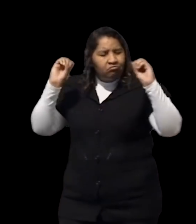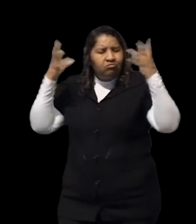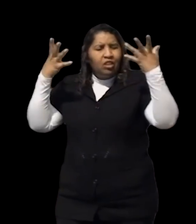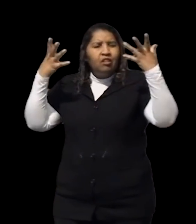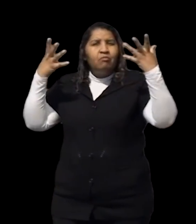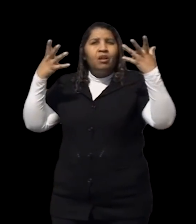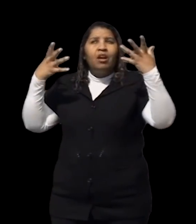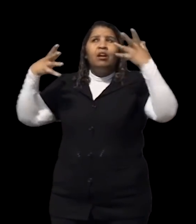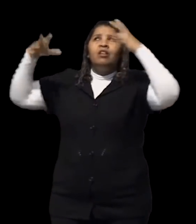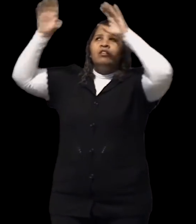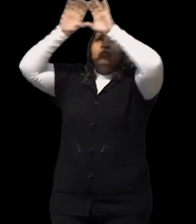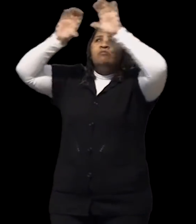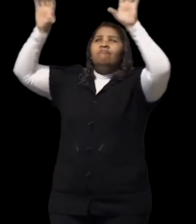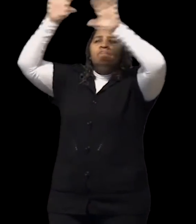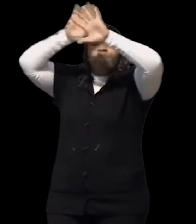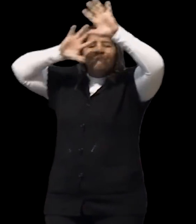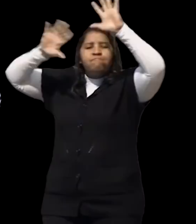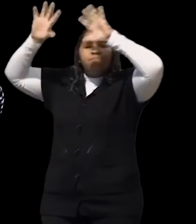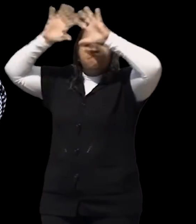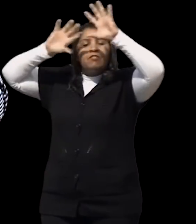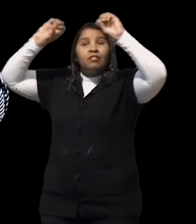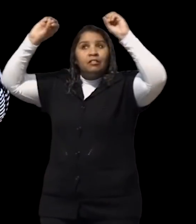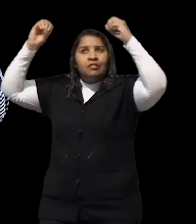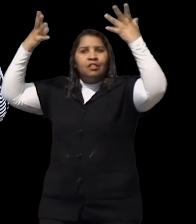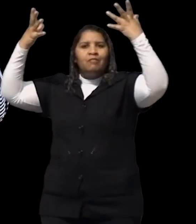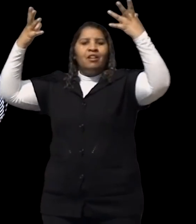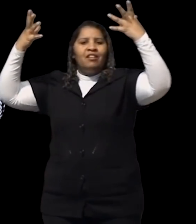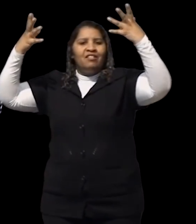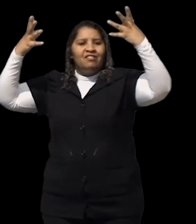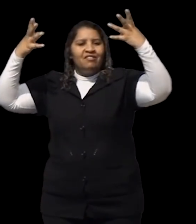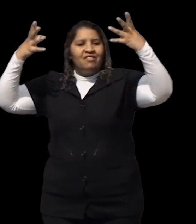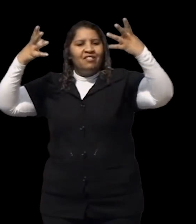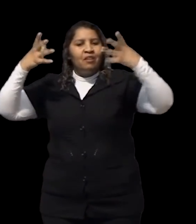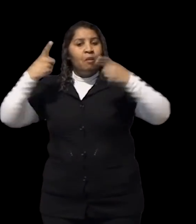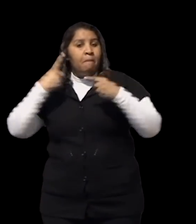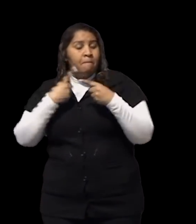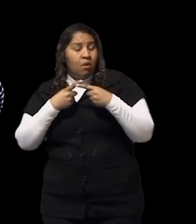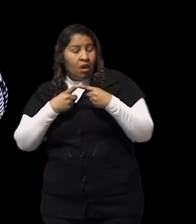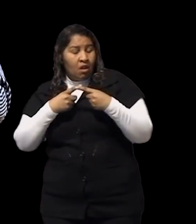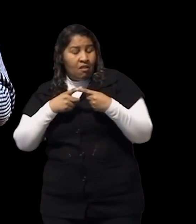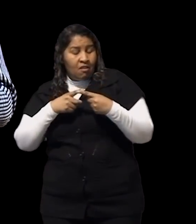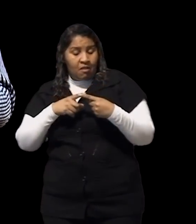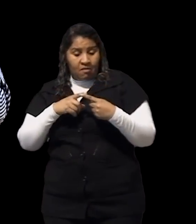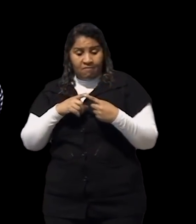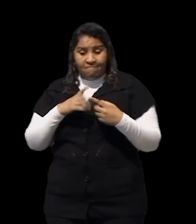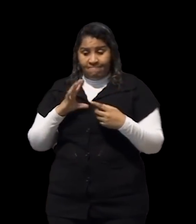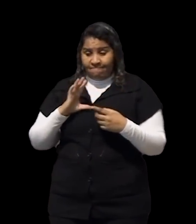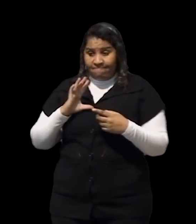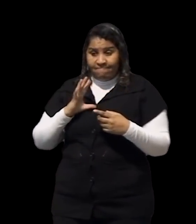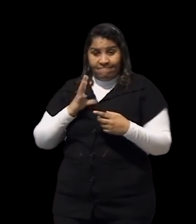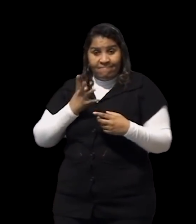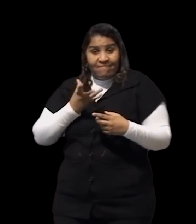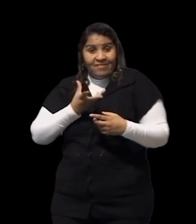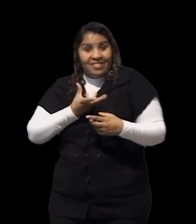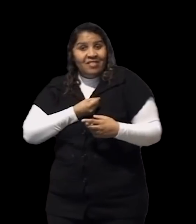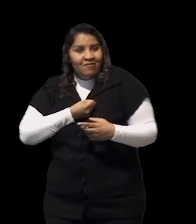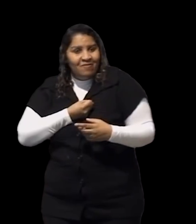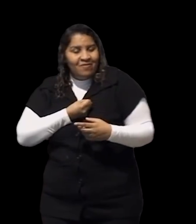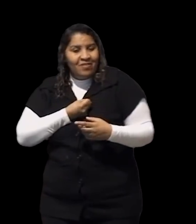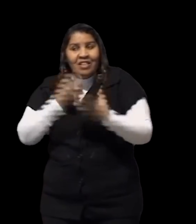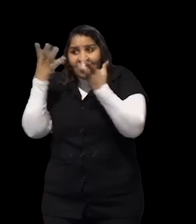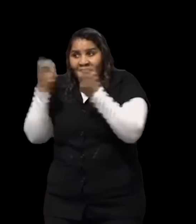distante de Deus e volta para Deus fala sobre anjos se você não sabia disso